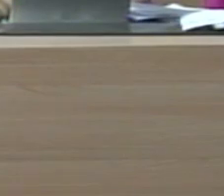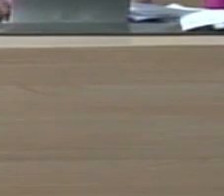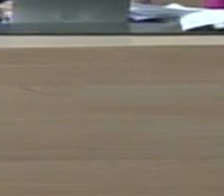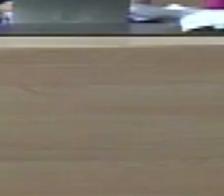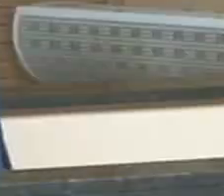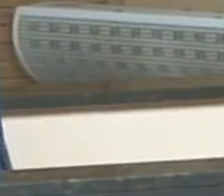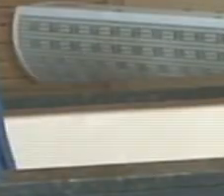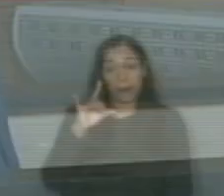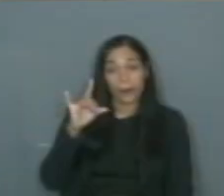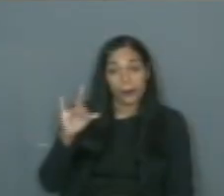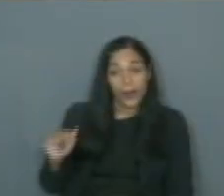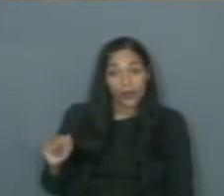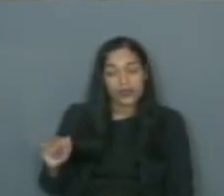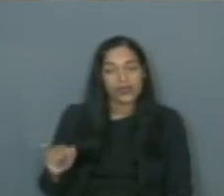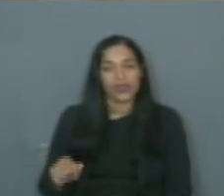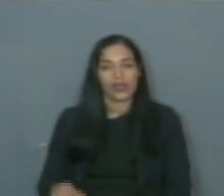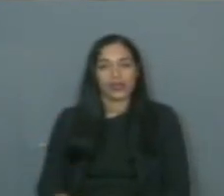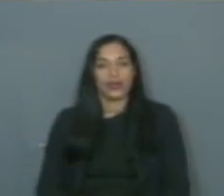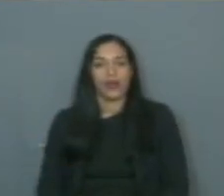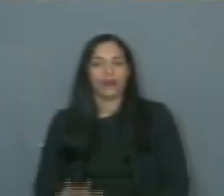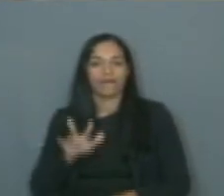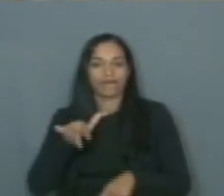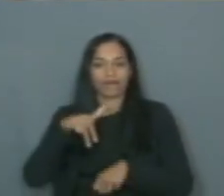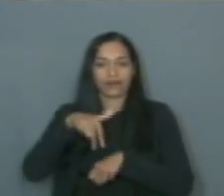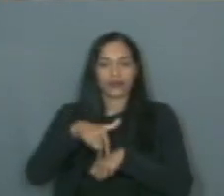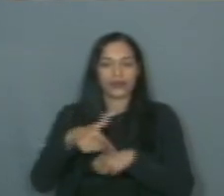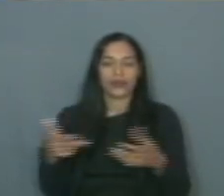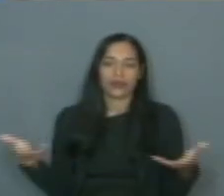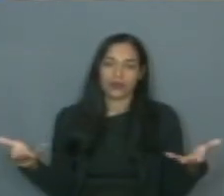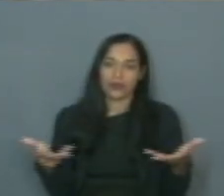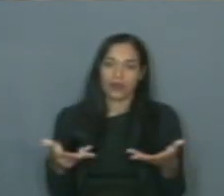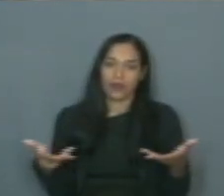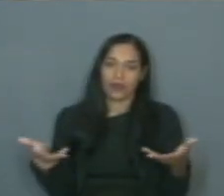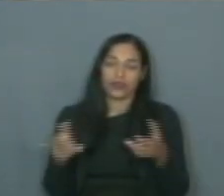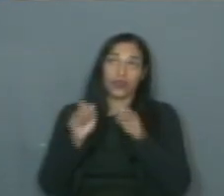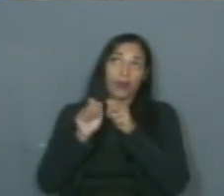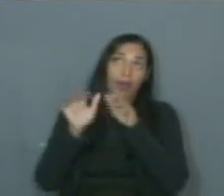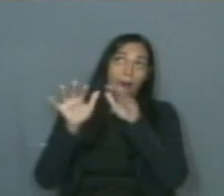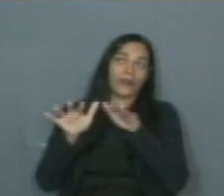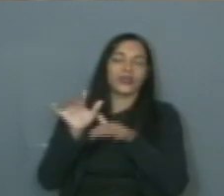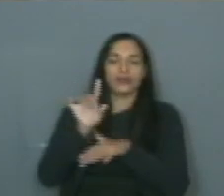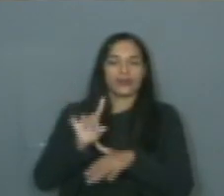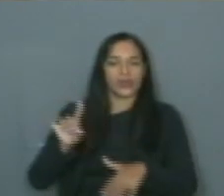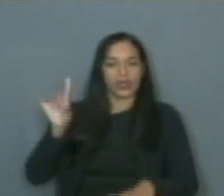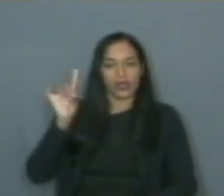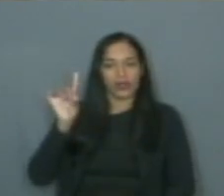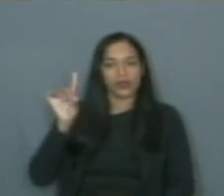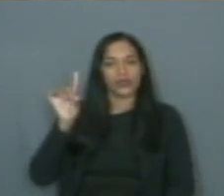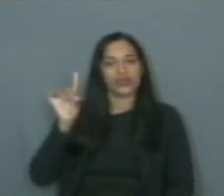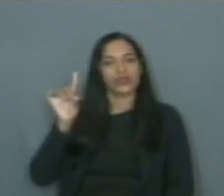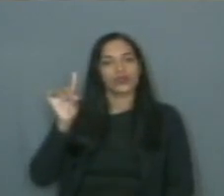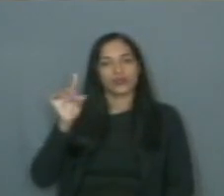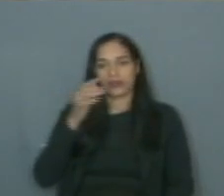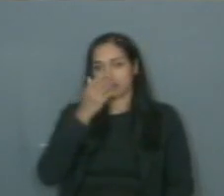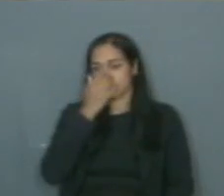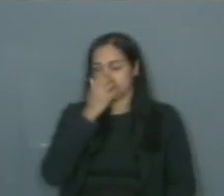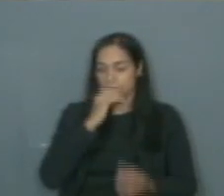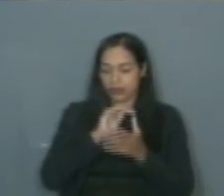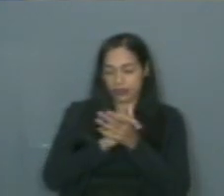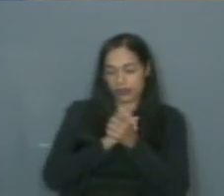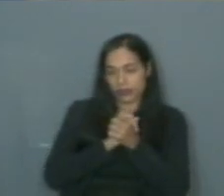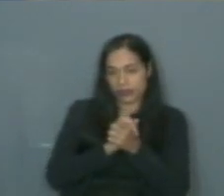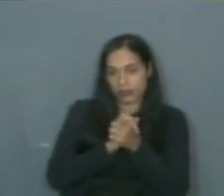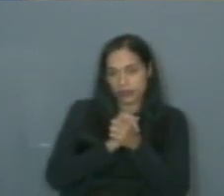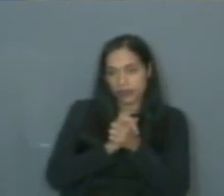Bom dia a todos. Subo esta tribuna hoje com a bênção de Deus. Quero